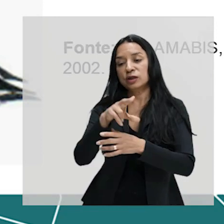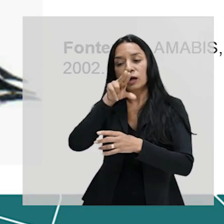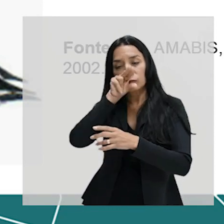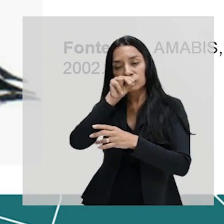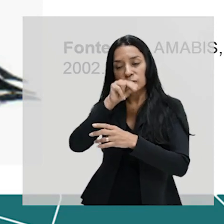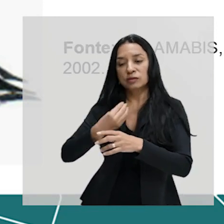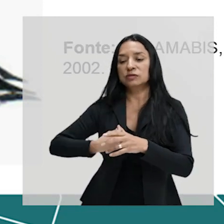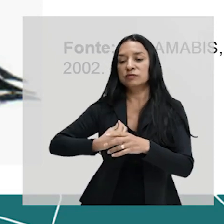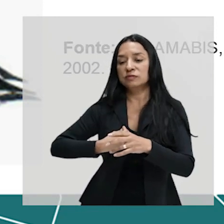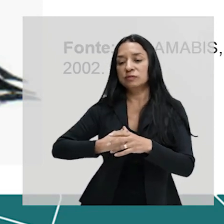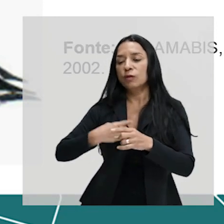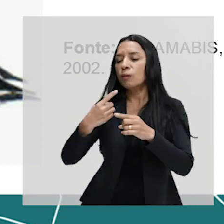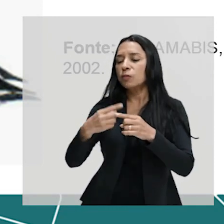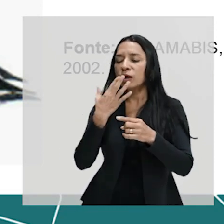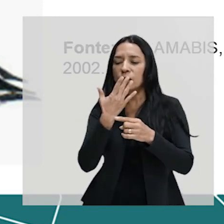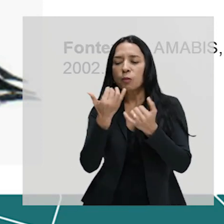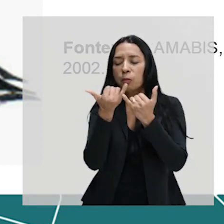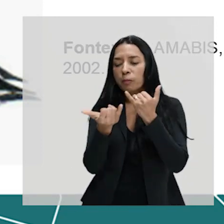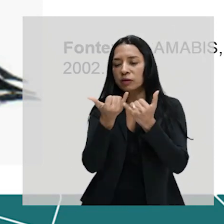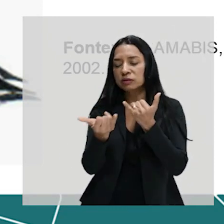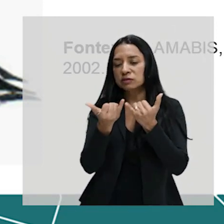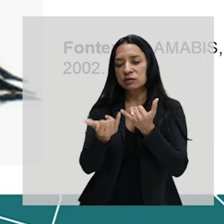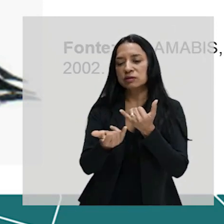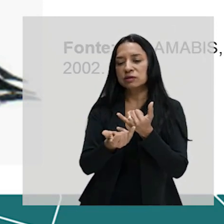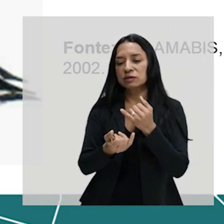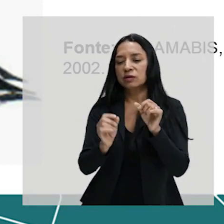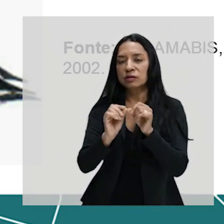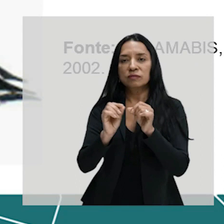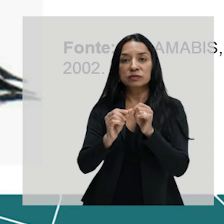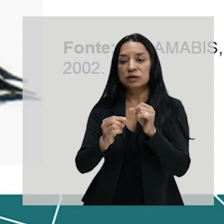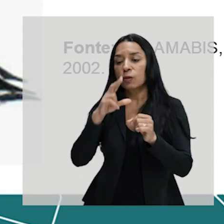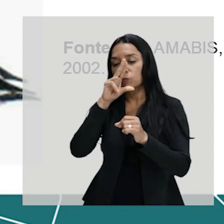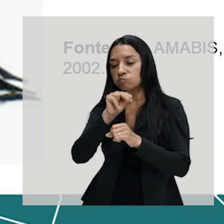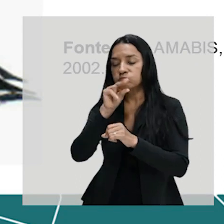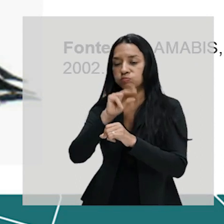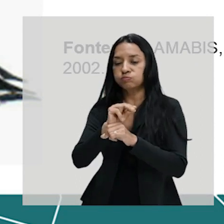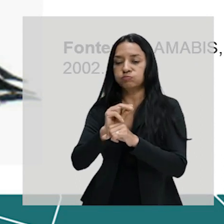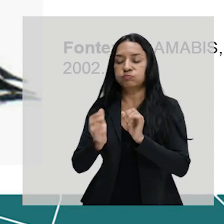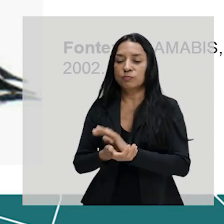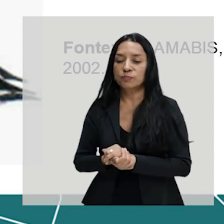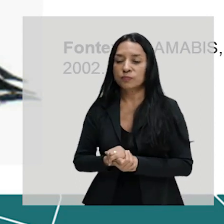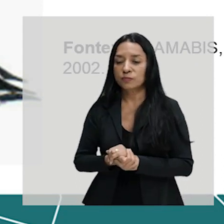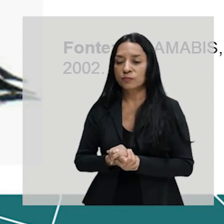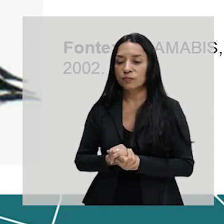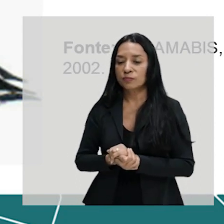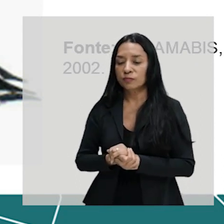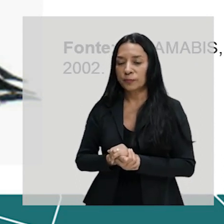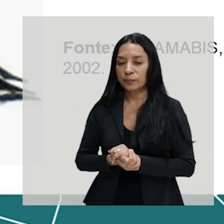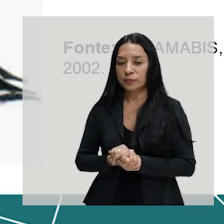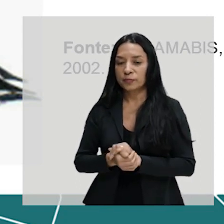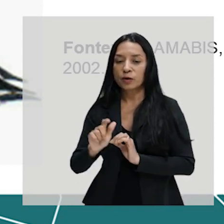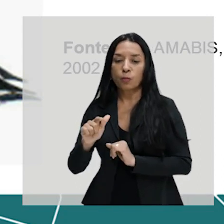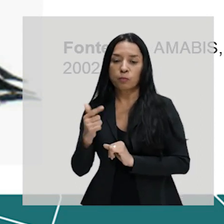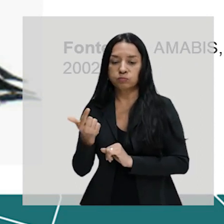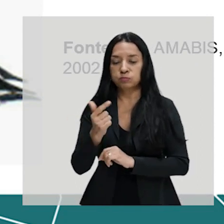da cor que é muito parecida então novamente uma matéria bruta originando um ser vivo